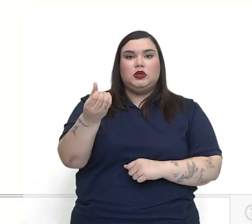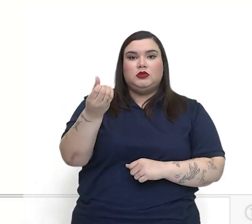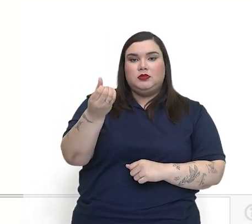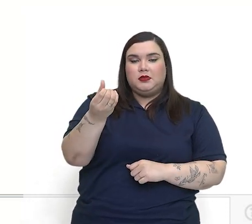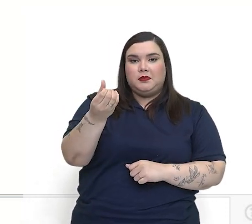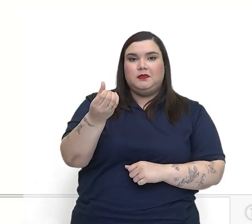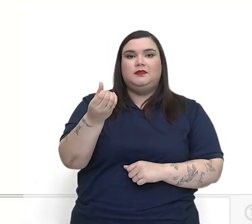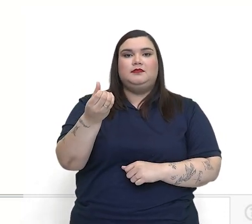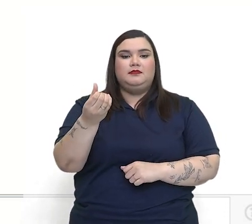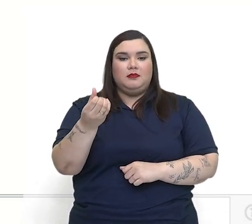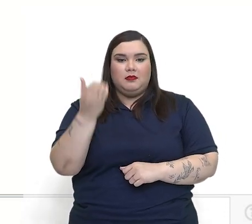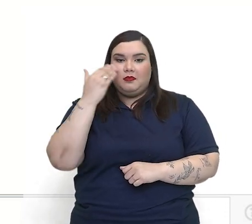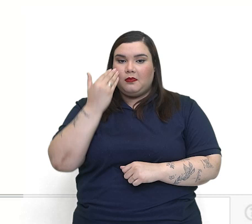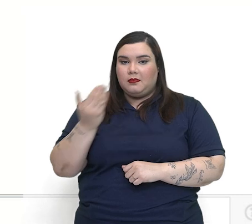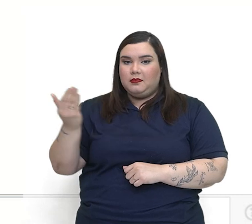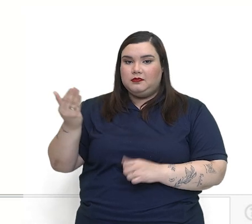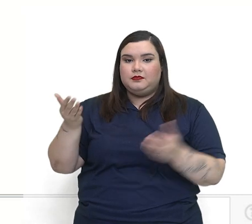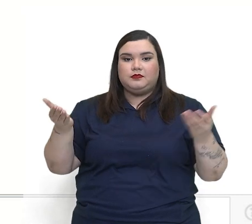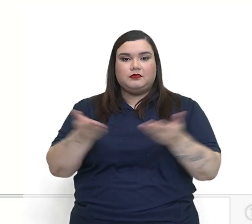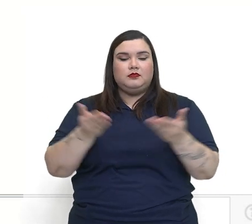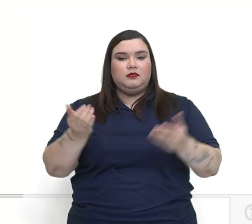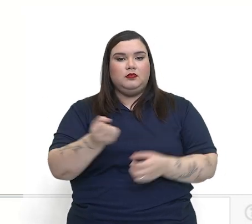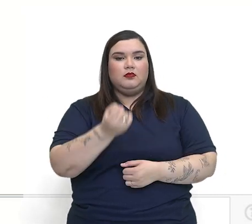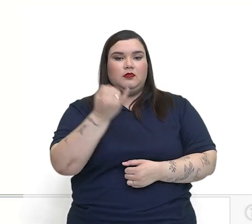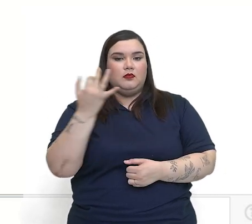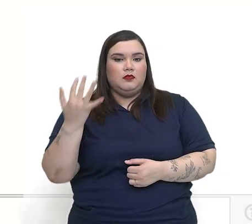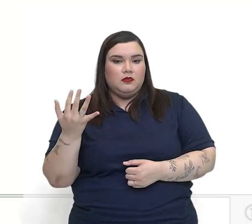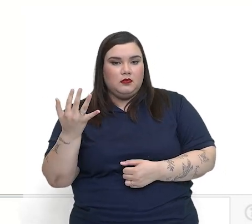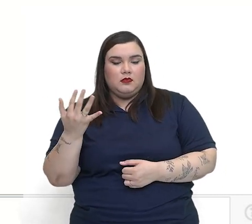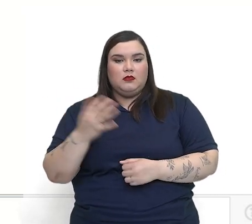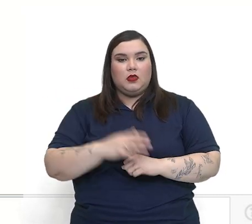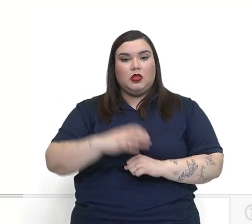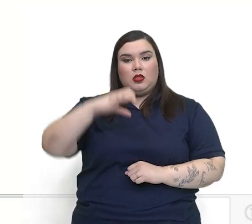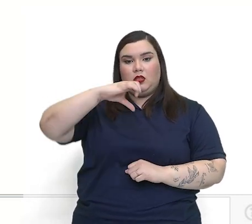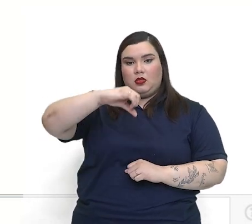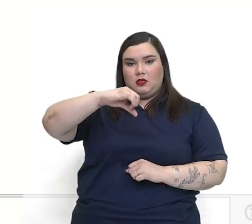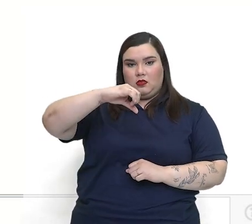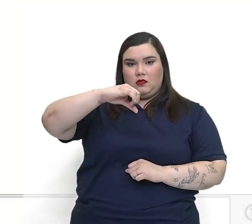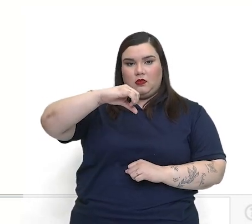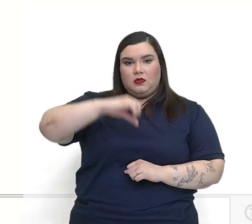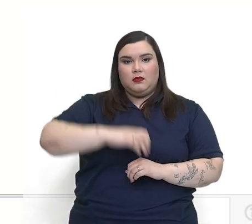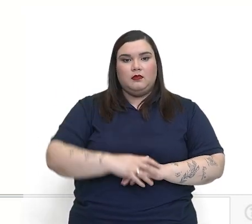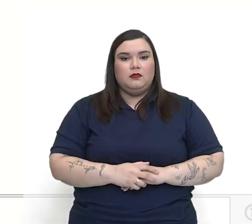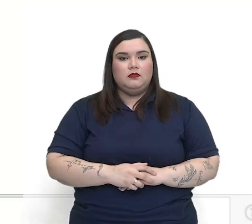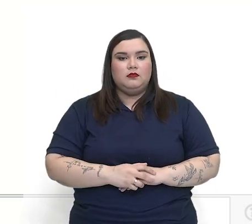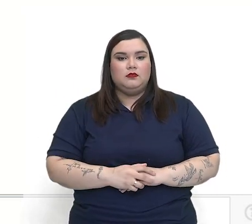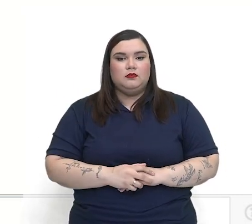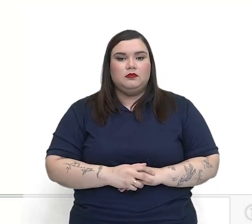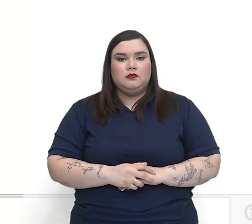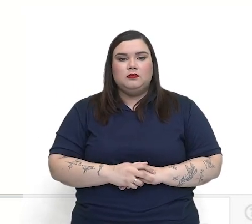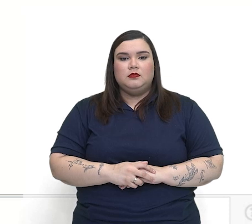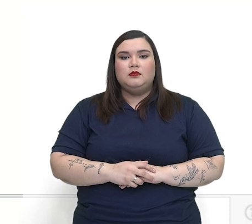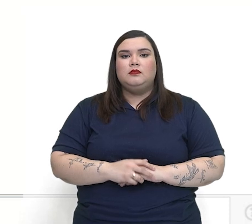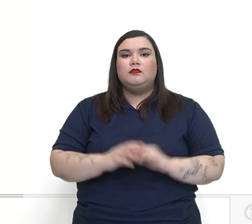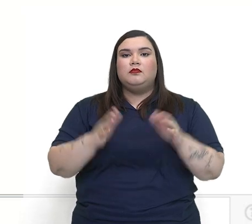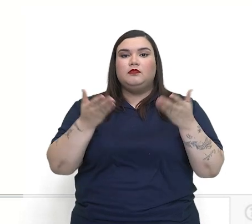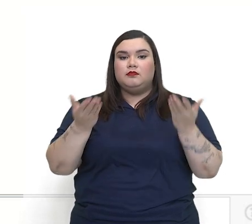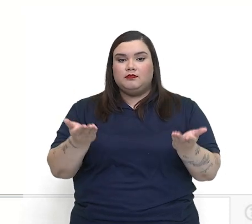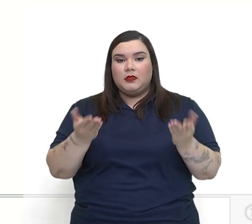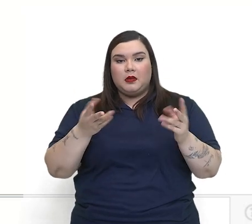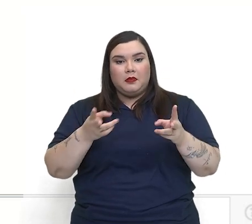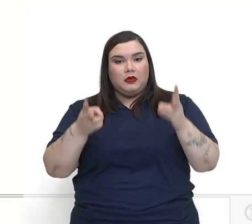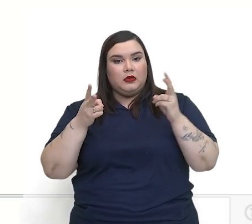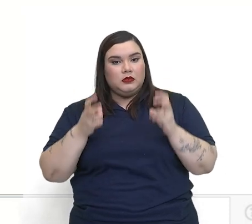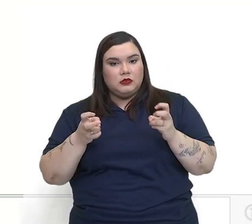lados. Olha só, eu passo até agora quantas diagonais? 9. Né? Então observem aqui, né, que